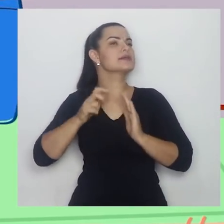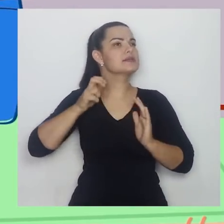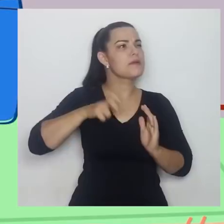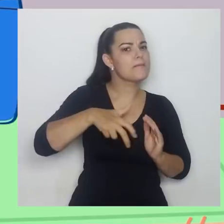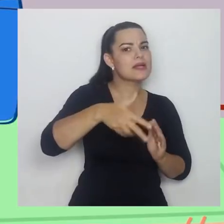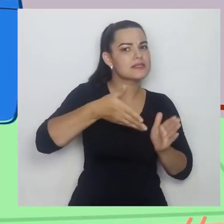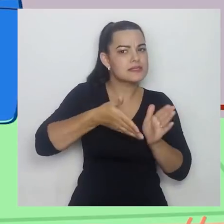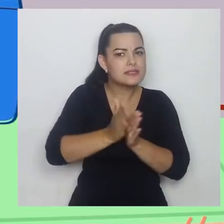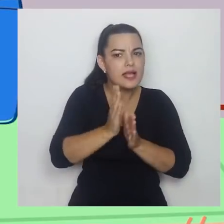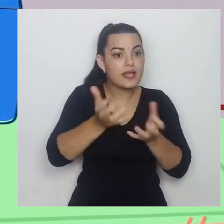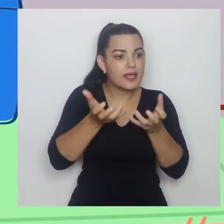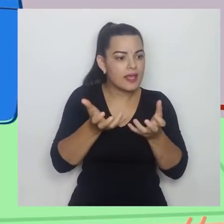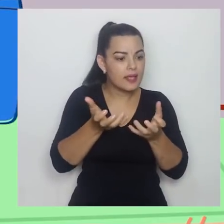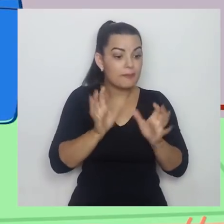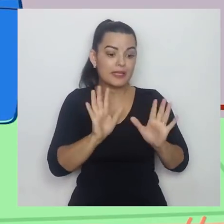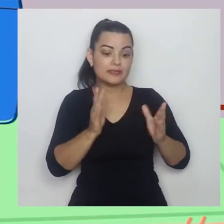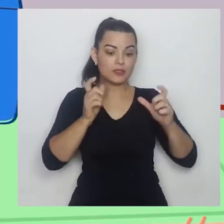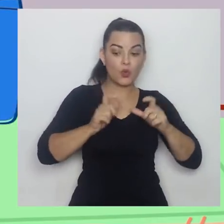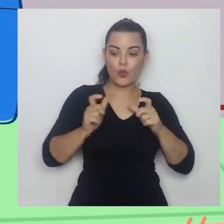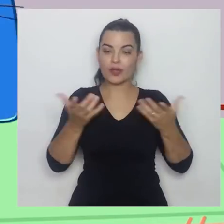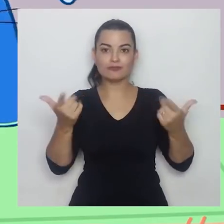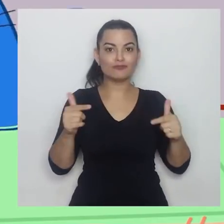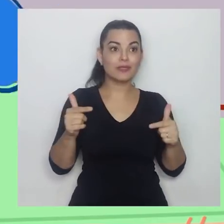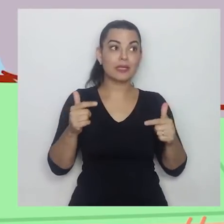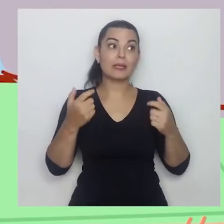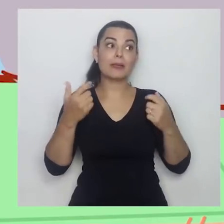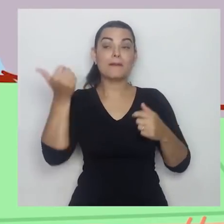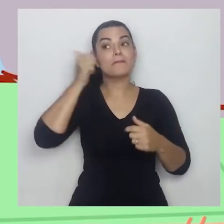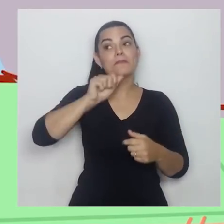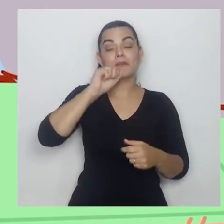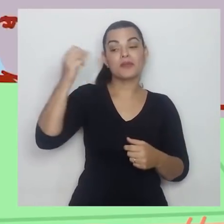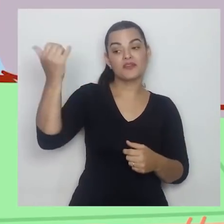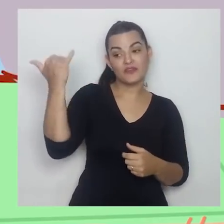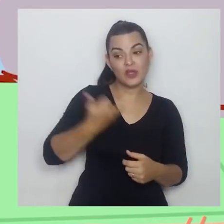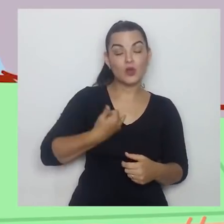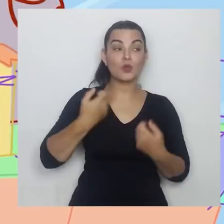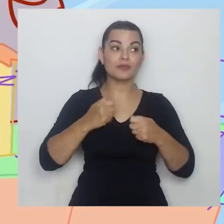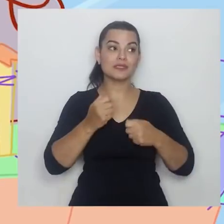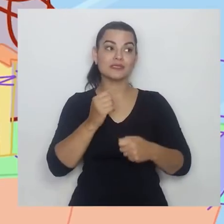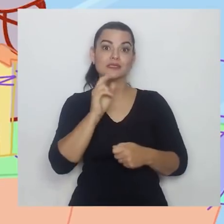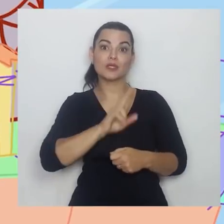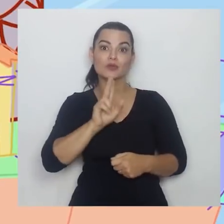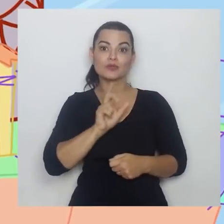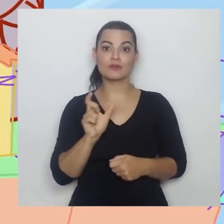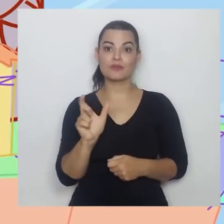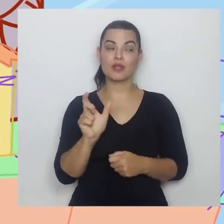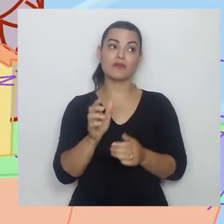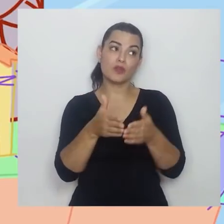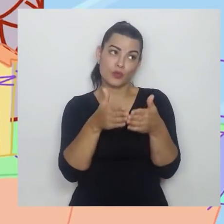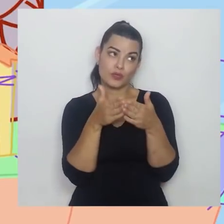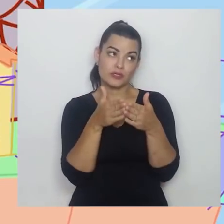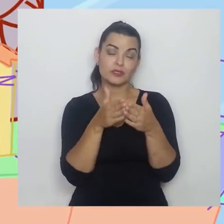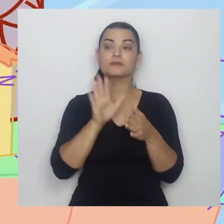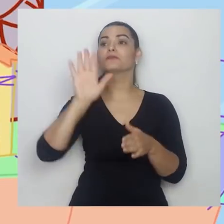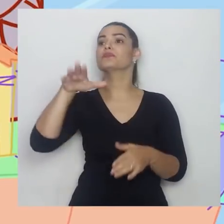a mamãe disse que eu tinha que falar com licença. Com licença, seu